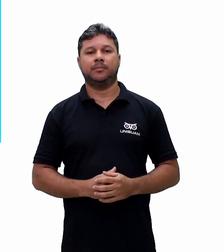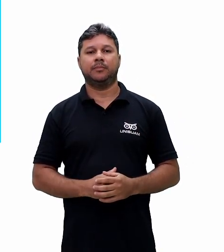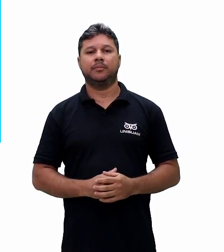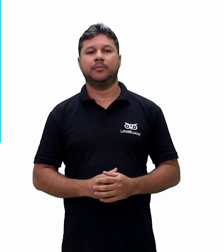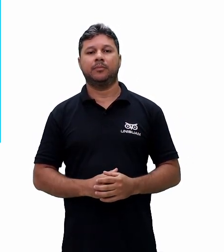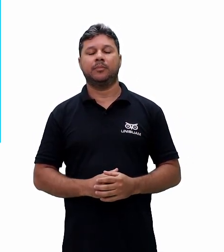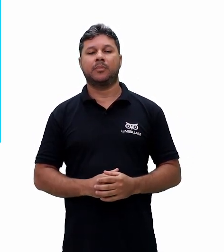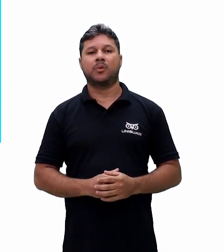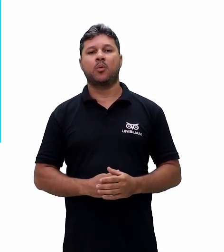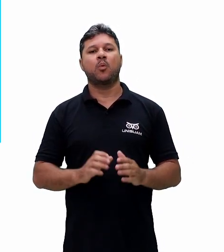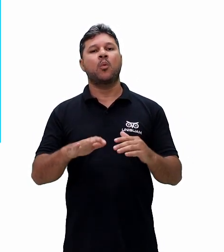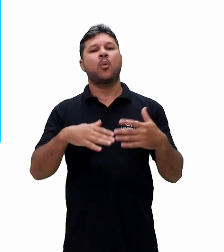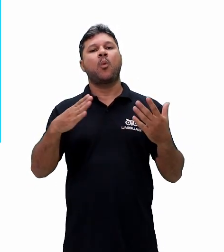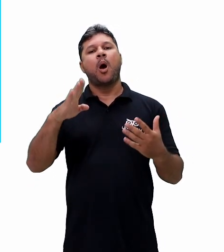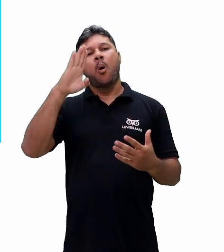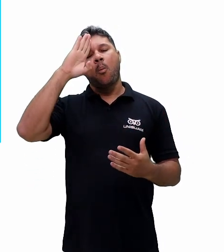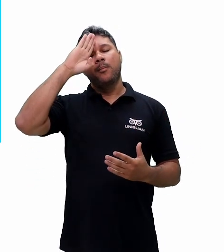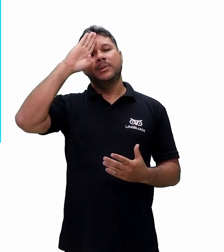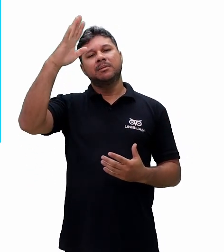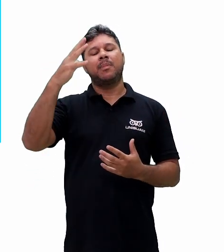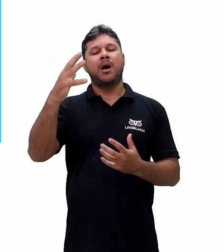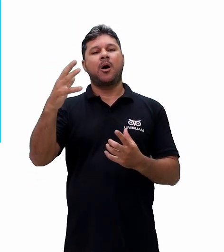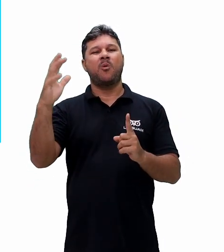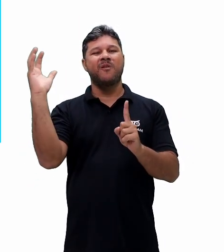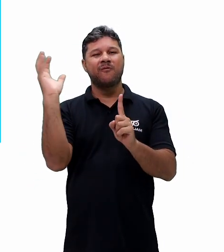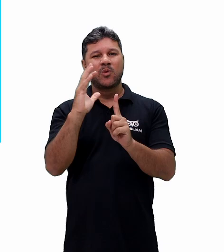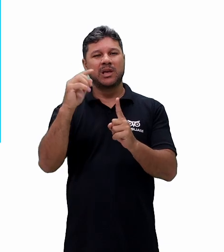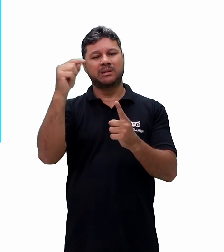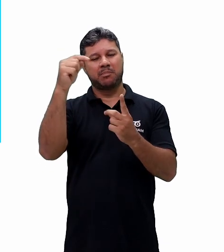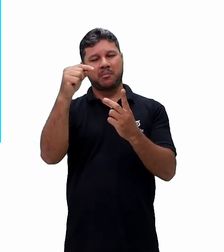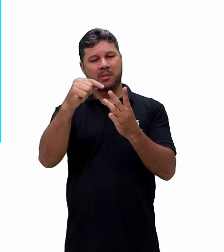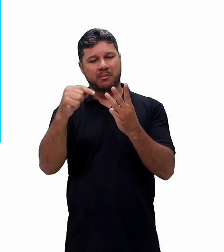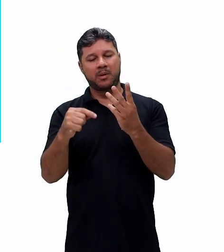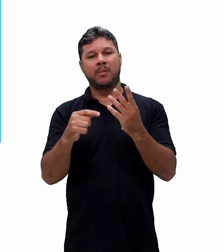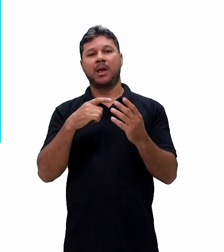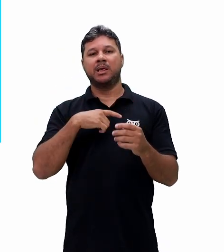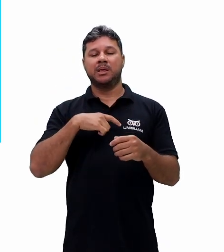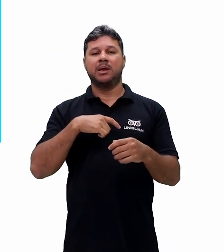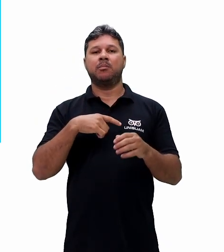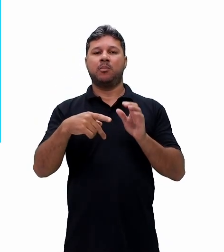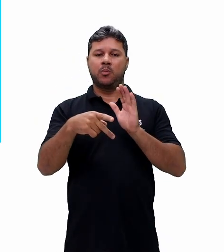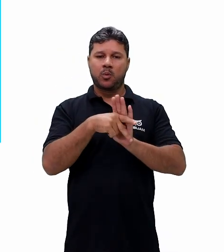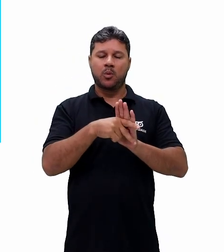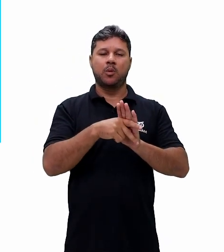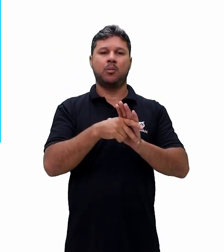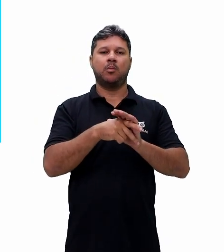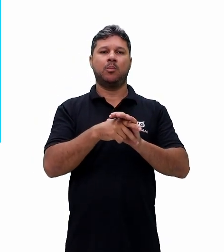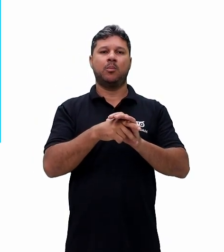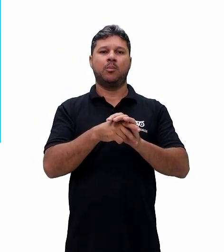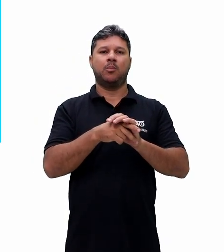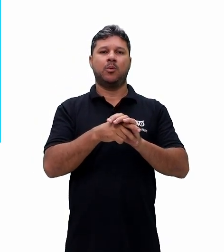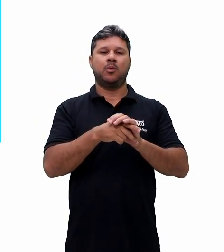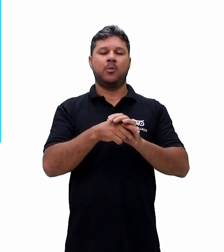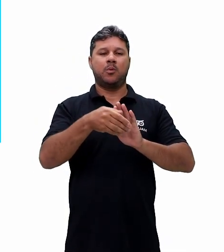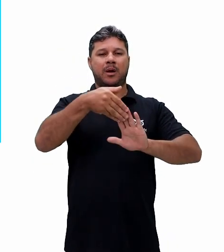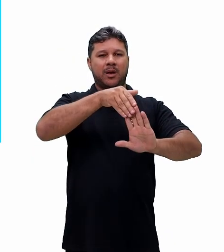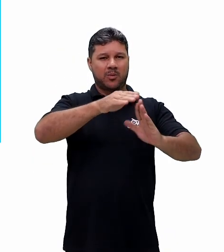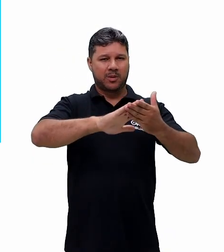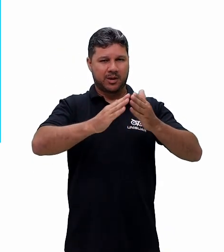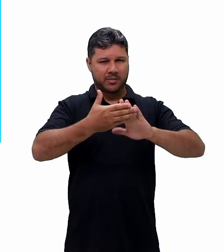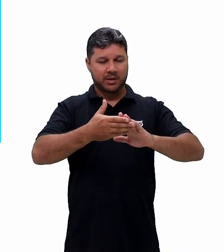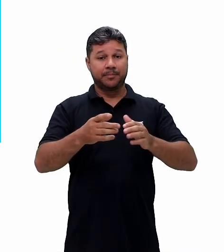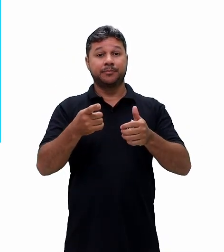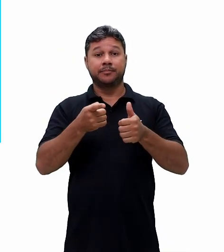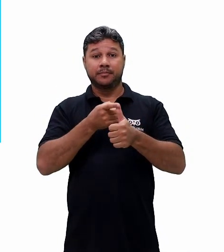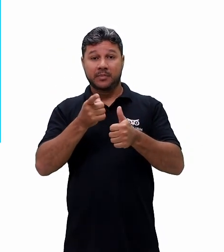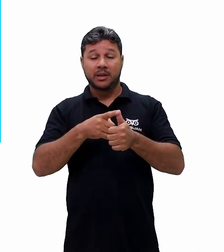flexibilidade. E quais são as principais variáveis relacionadas a uma sessão de